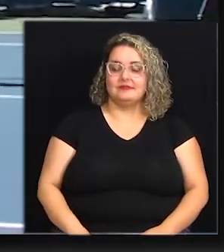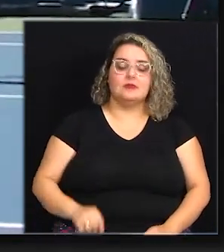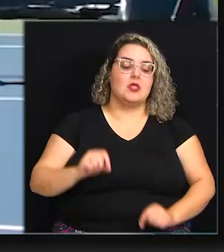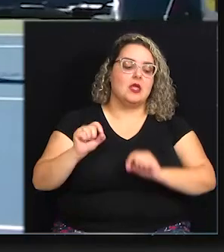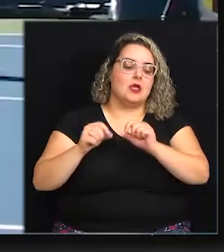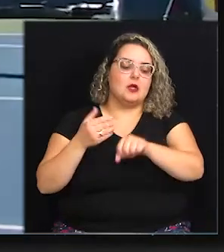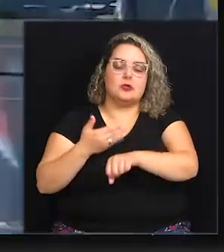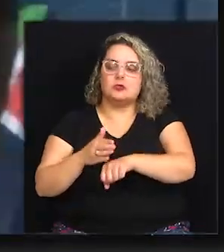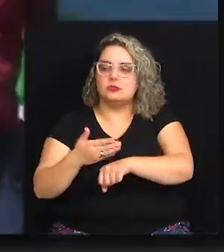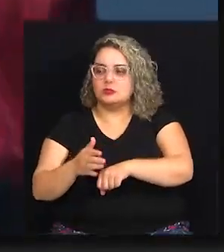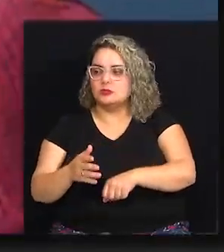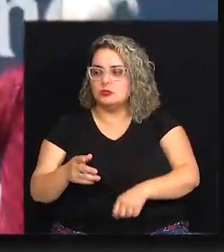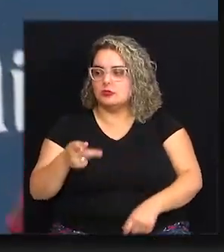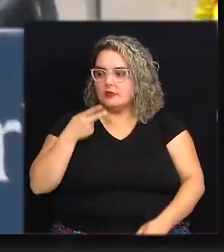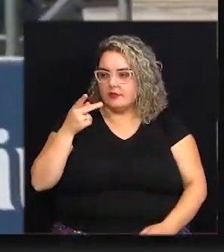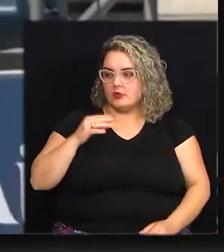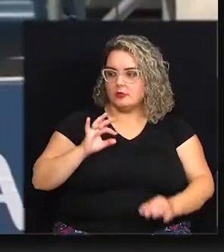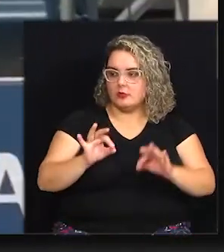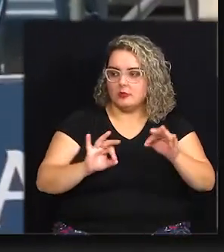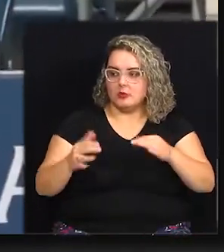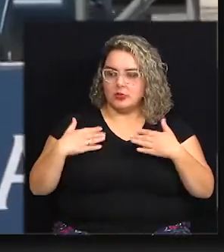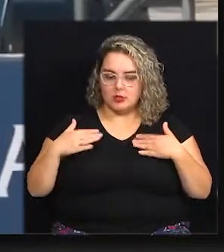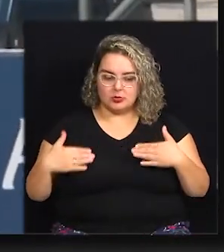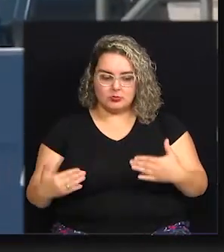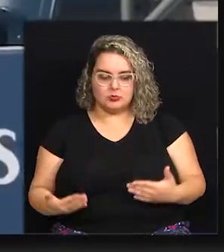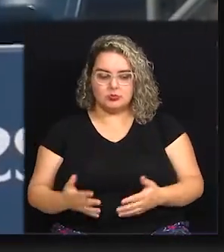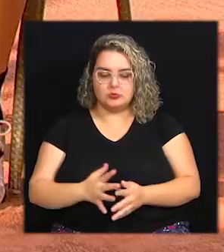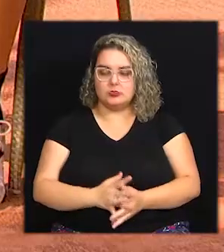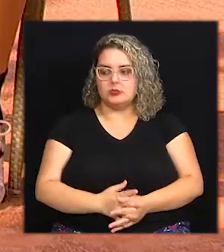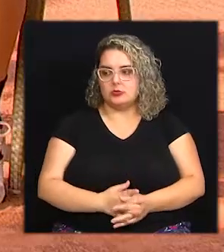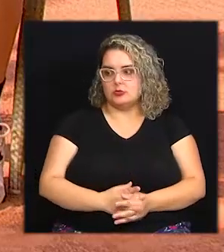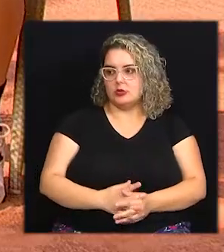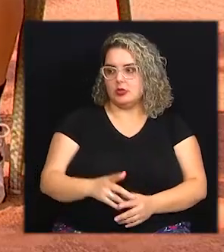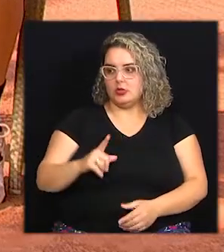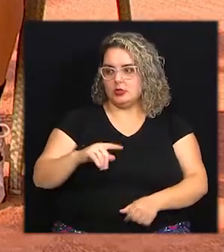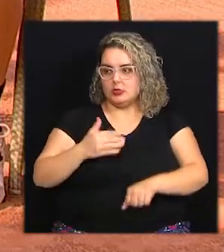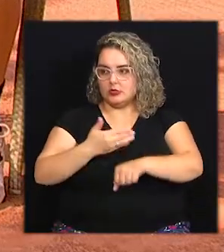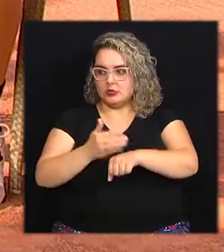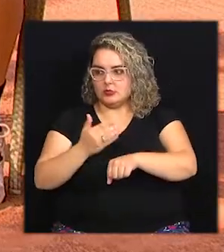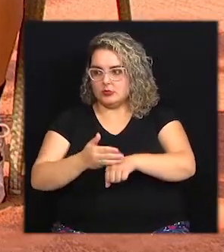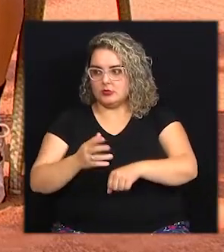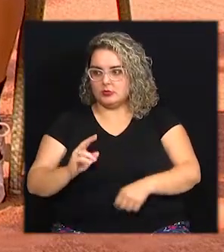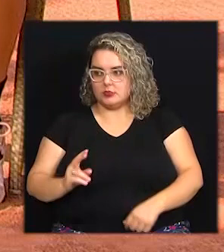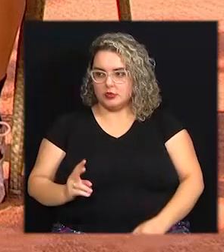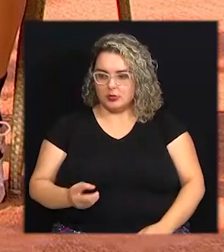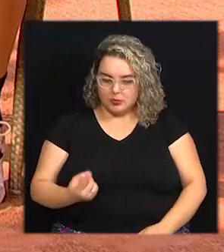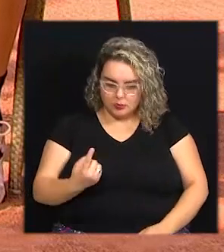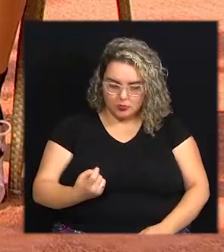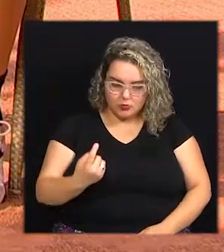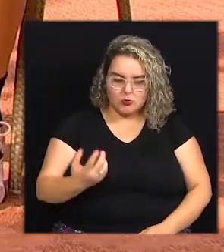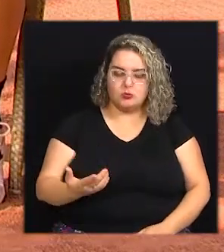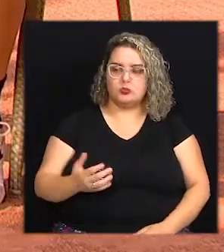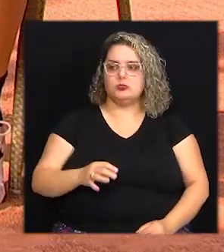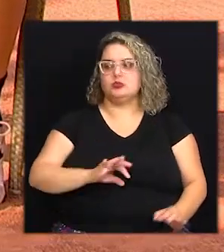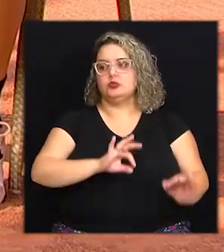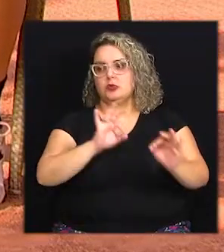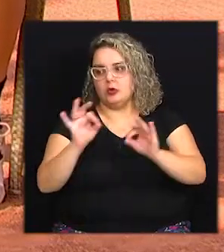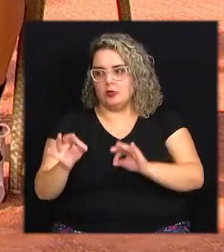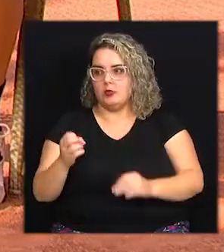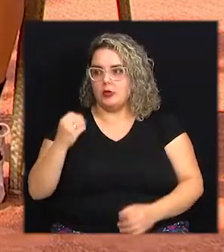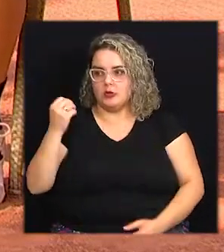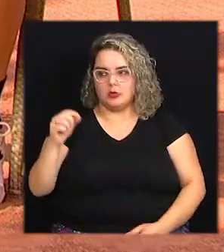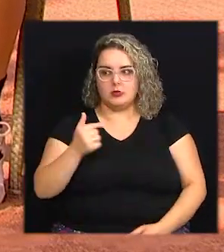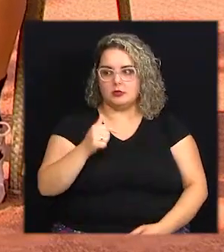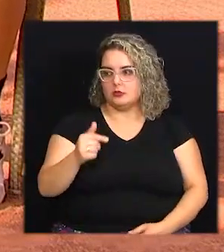Quem que é o seu treinador? Você já citou o preparador físico. Você tem um treinador fixo, ele te acompanha nas